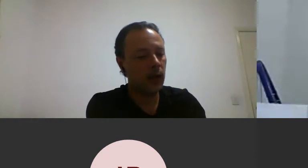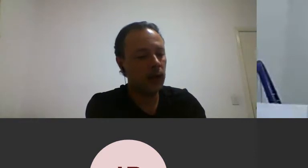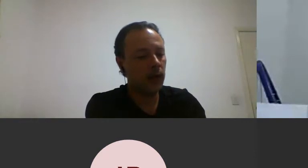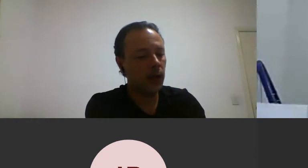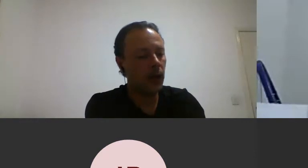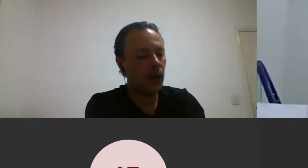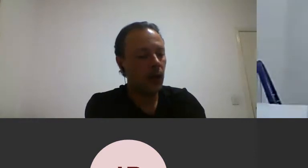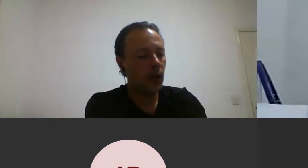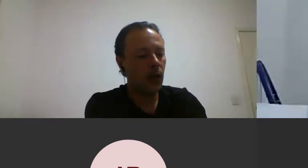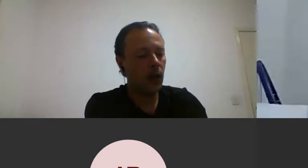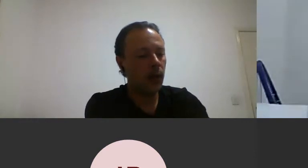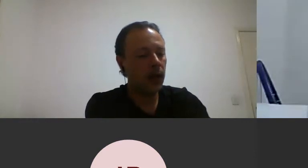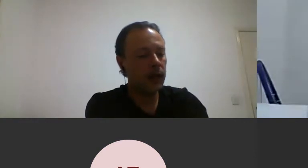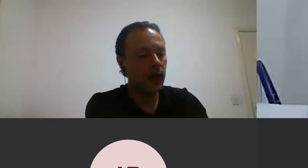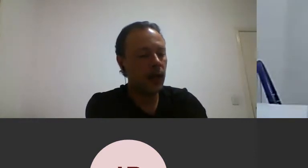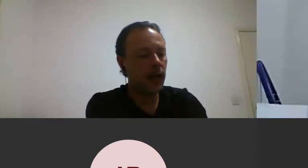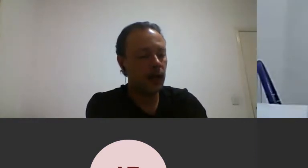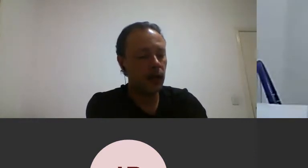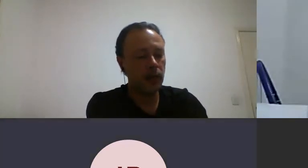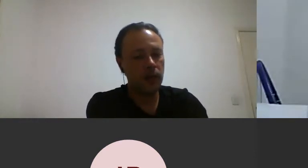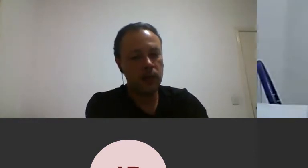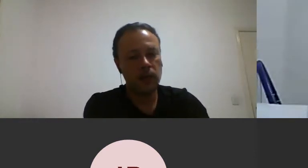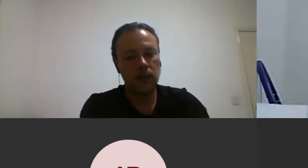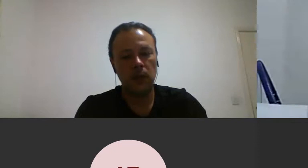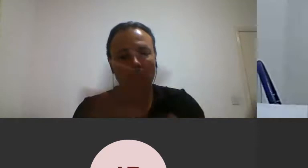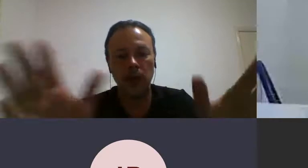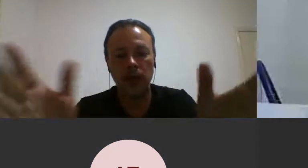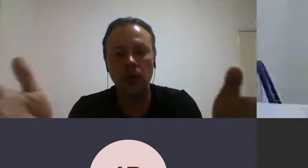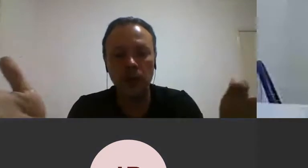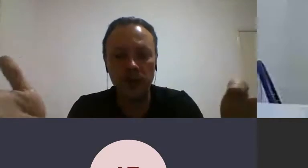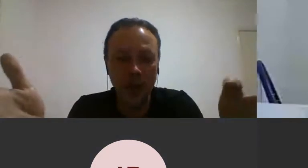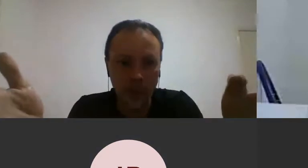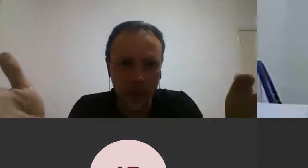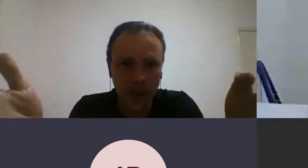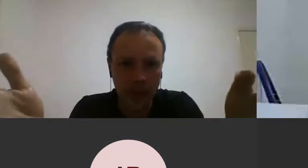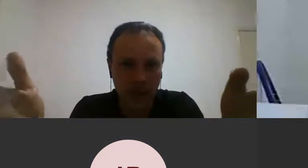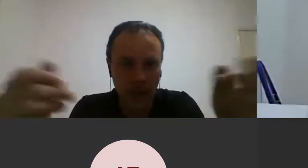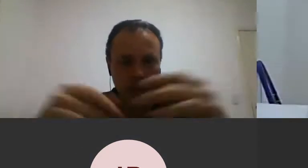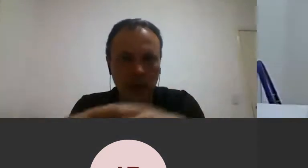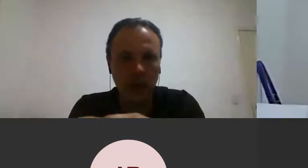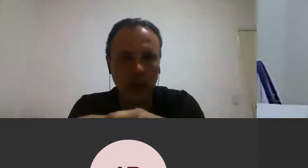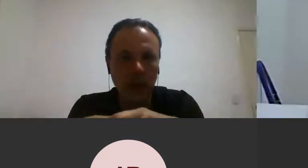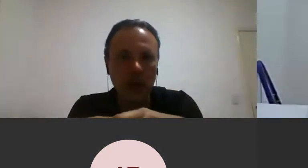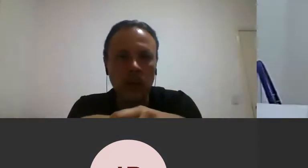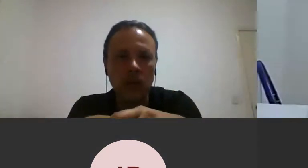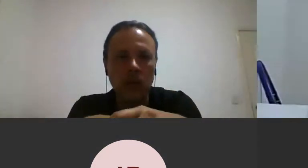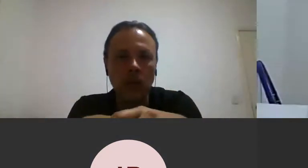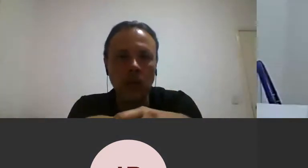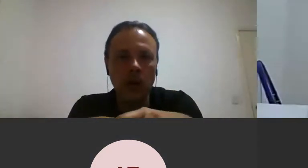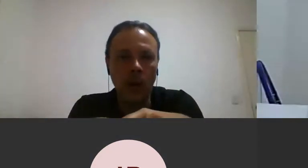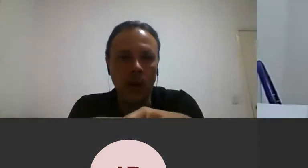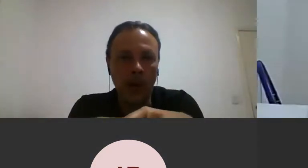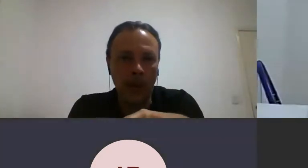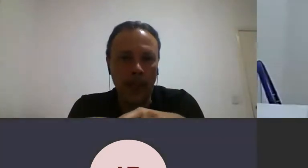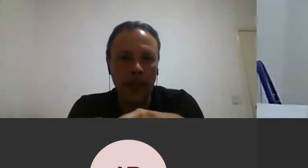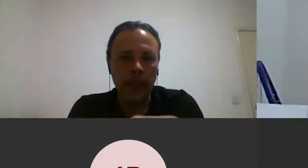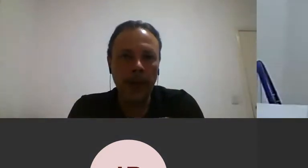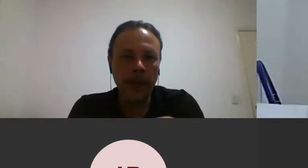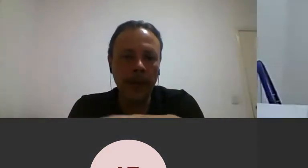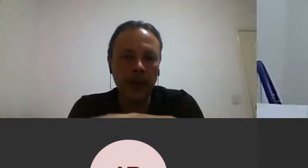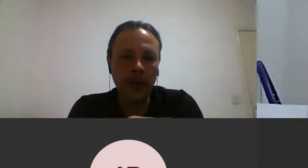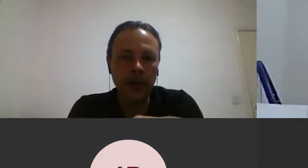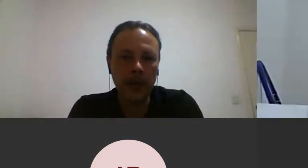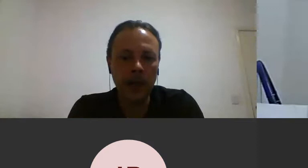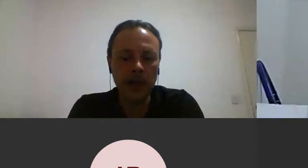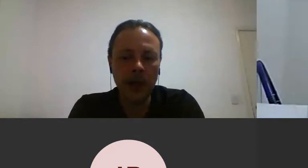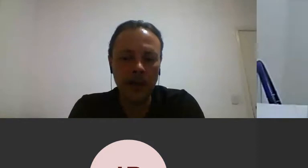na faculdade também, é o MySQL, tá? Como sistema gerenciador de banco de dados.